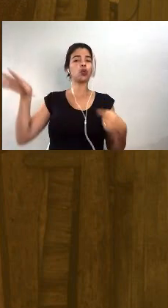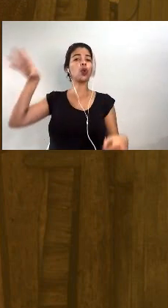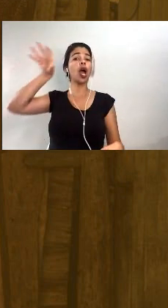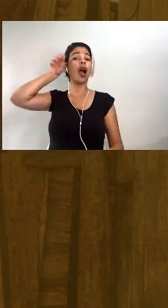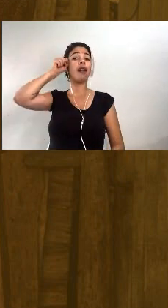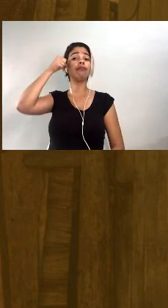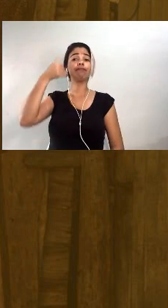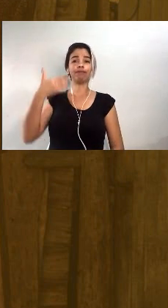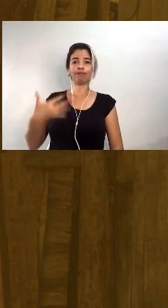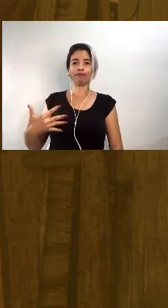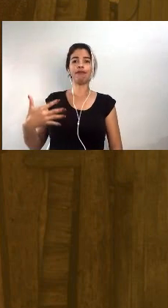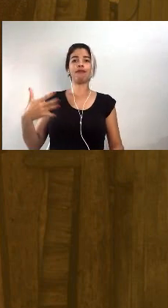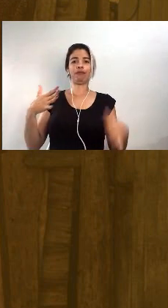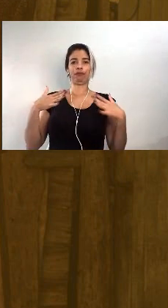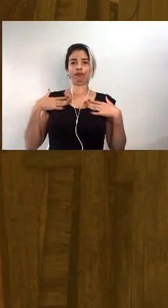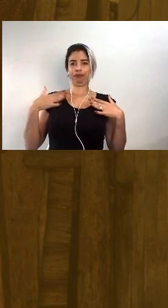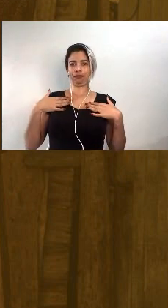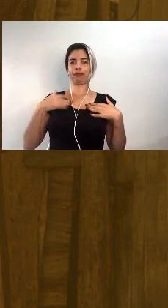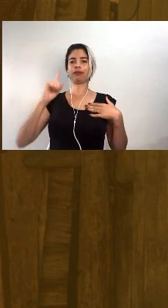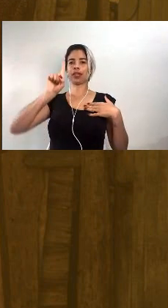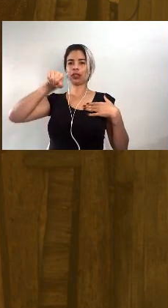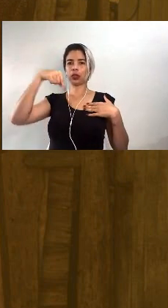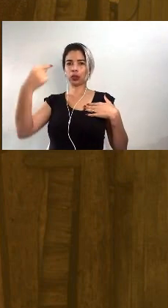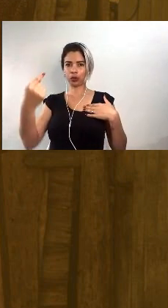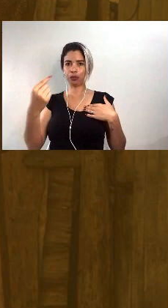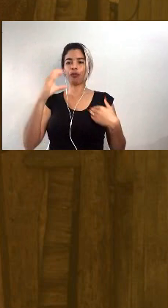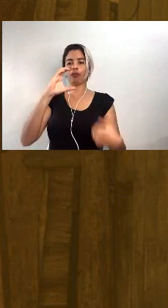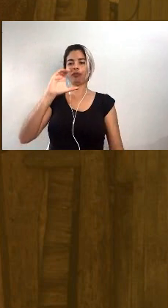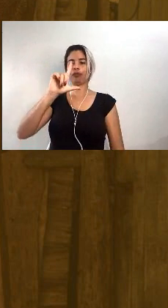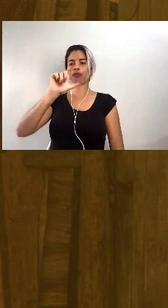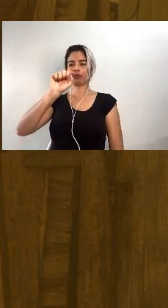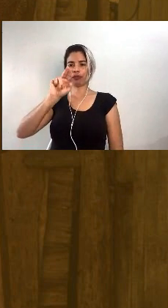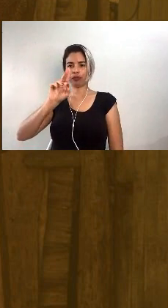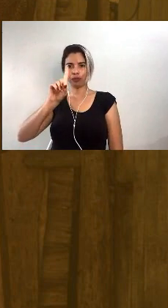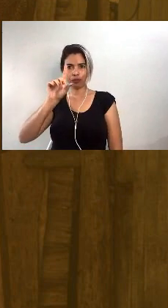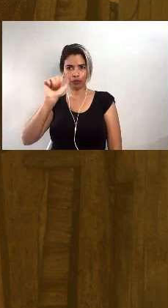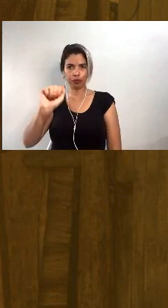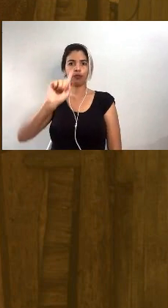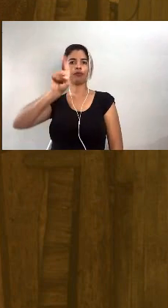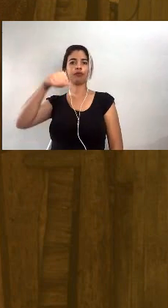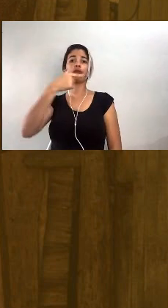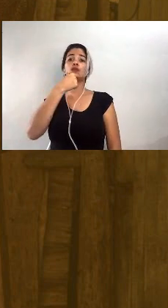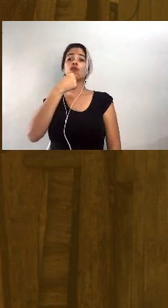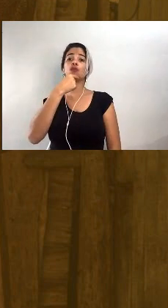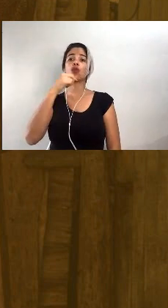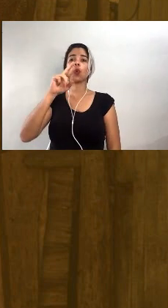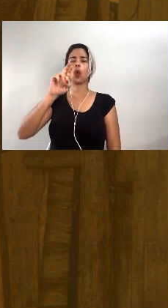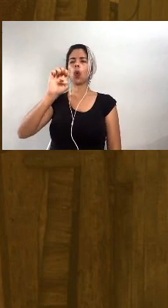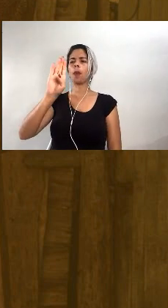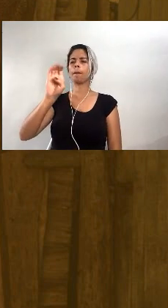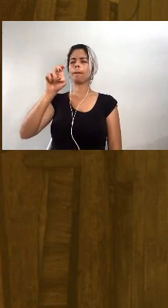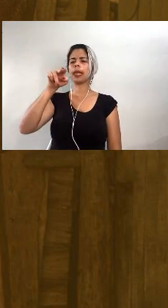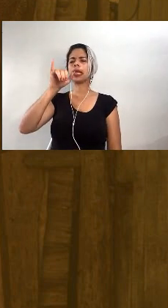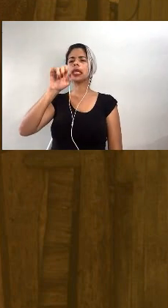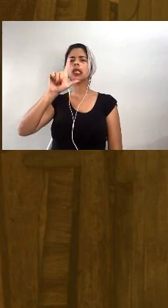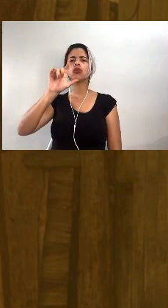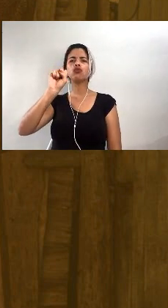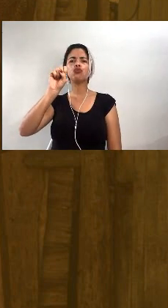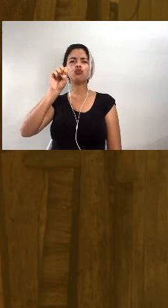audiodescrição. E aí depois eu peço para Cláudia e Robenilson também fazerem as